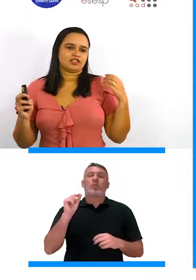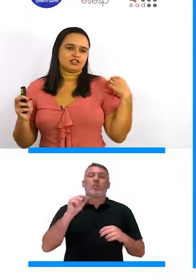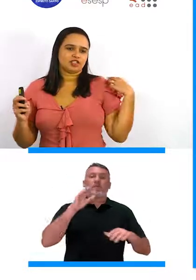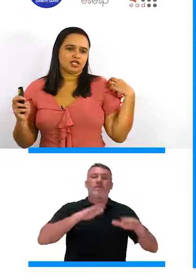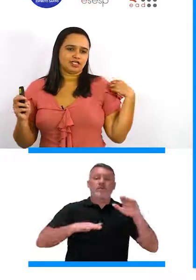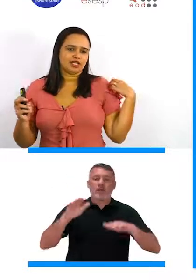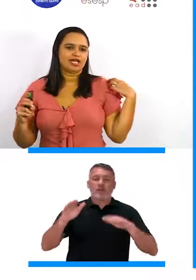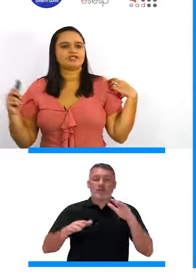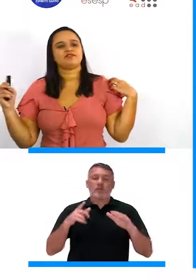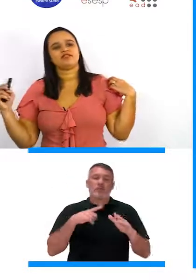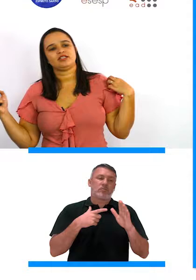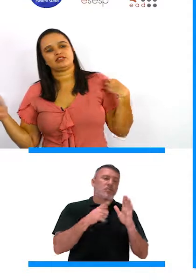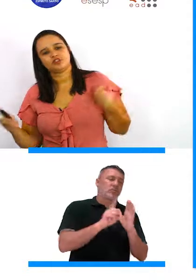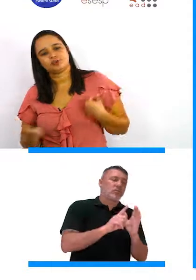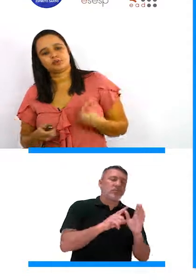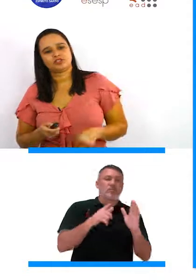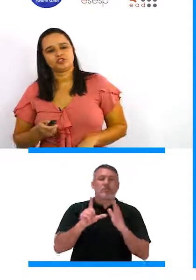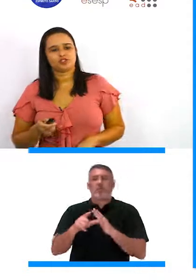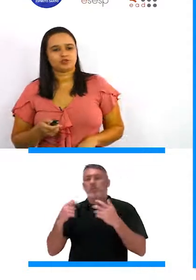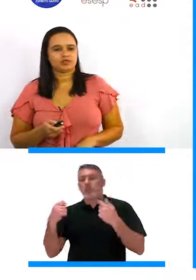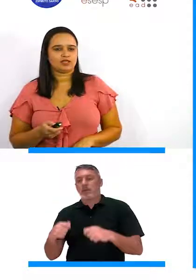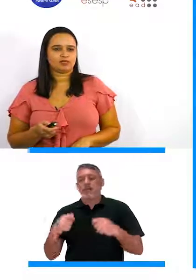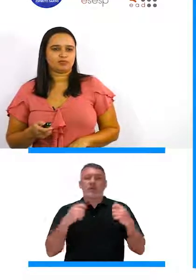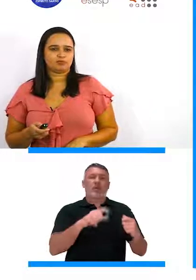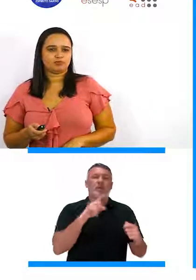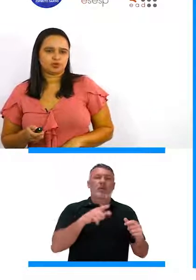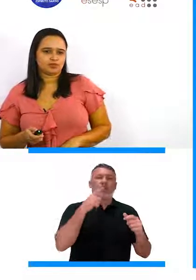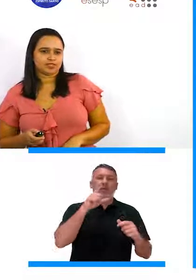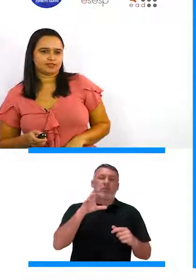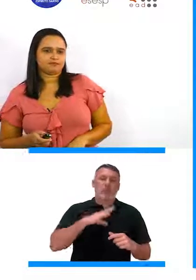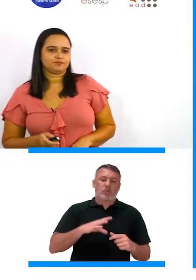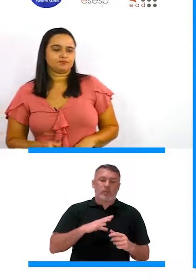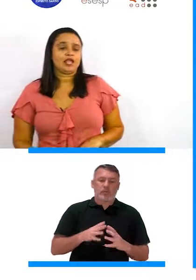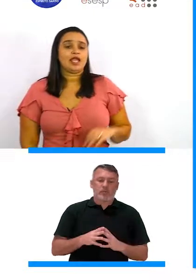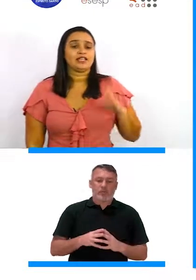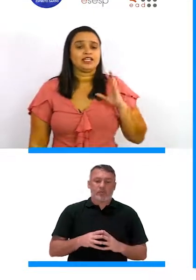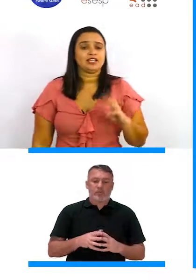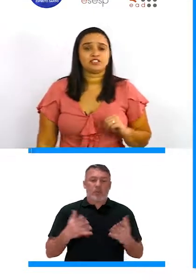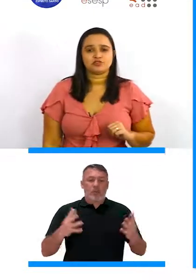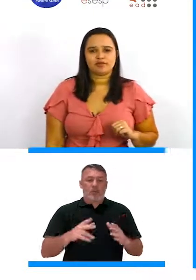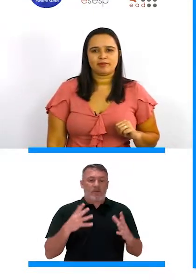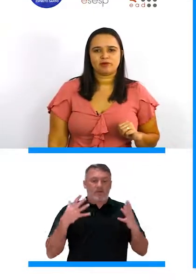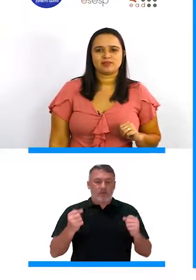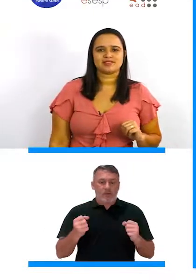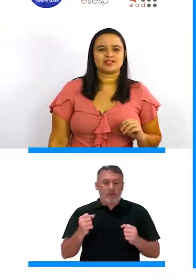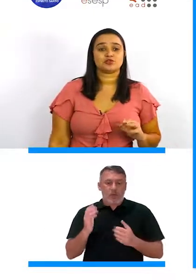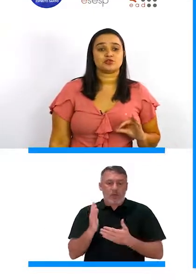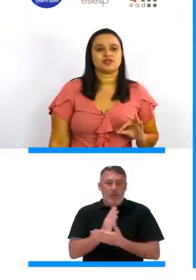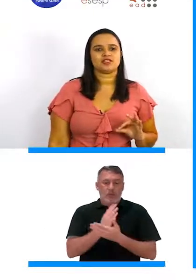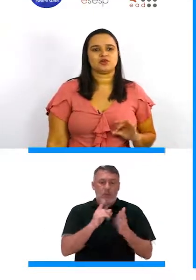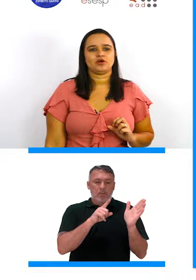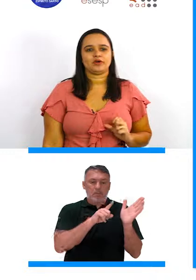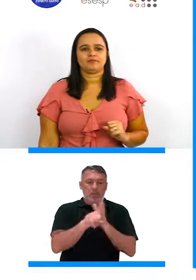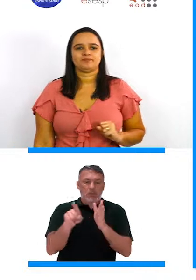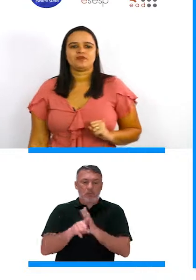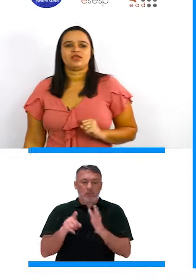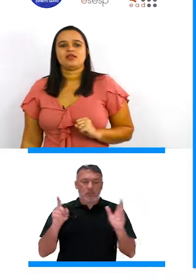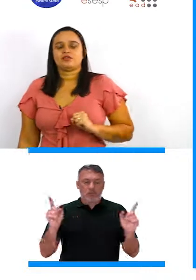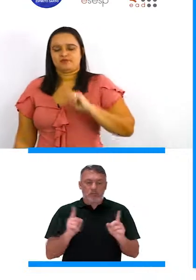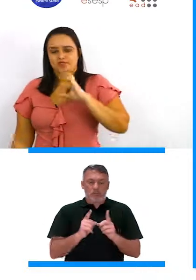a gente tem variantes dialetais e variantes de prestígio na língua portuguesa. E aí a gente vai para algumas questões